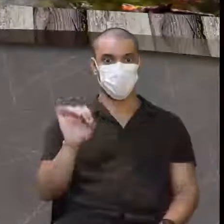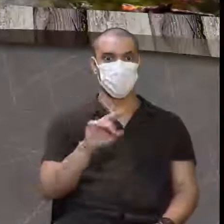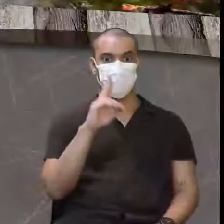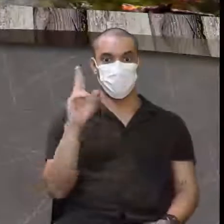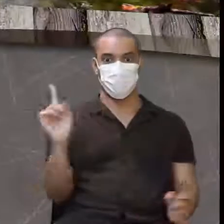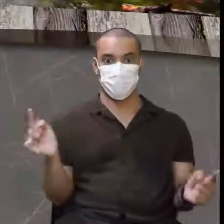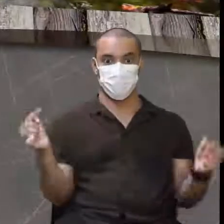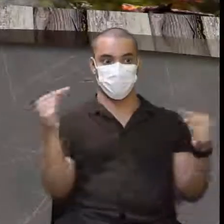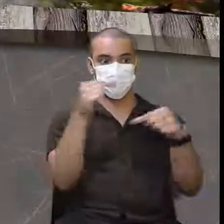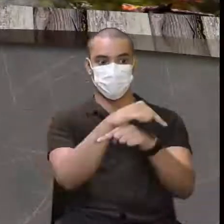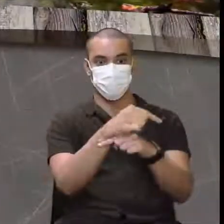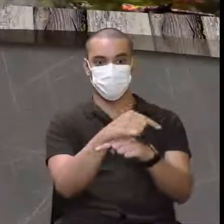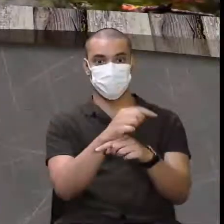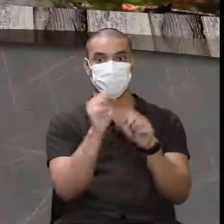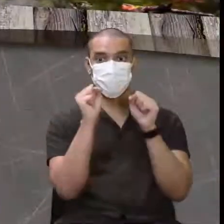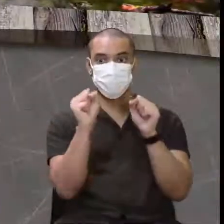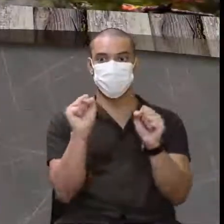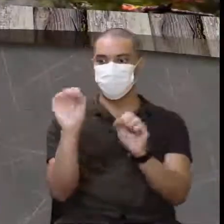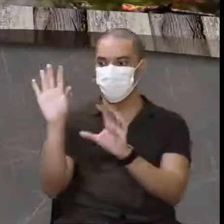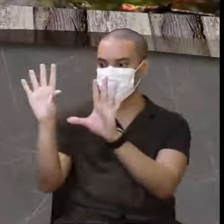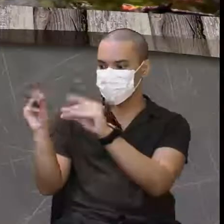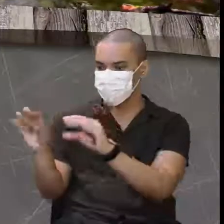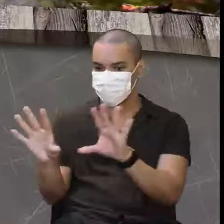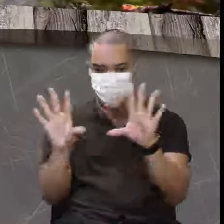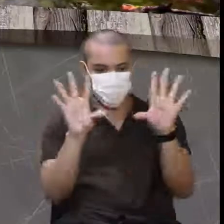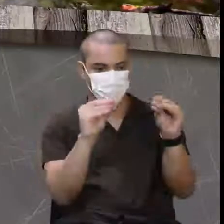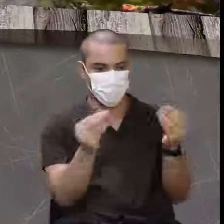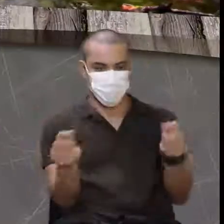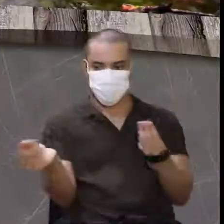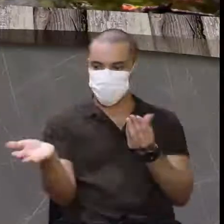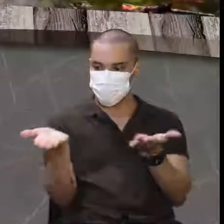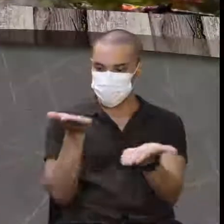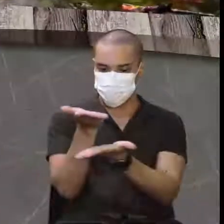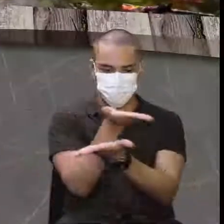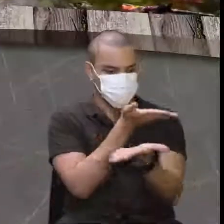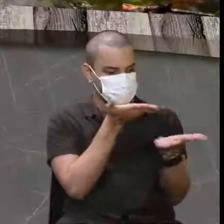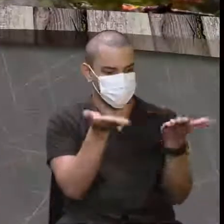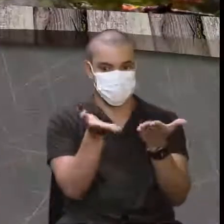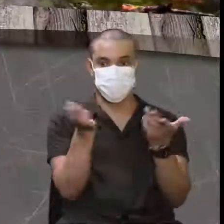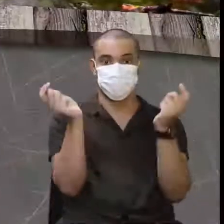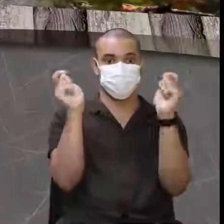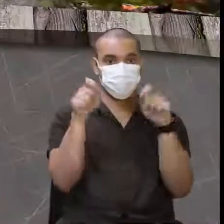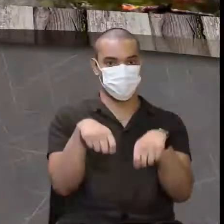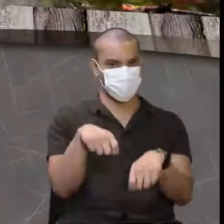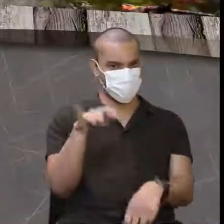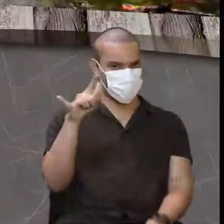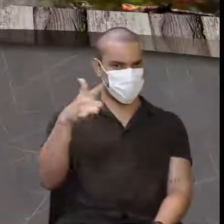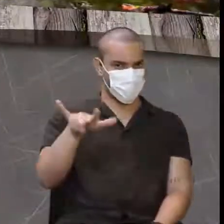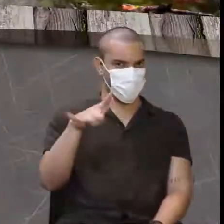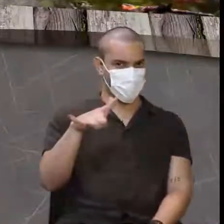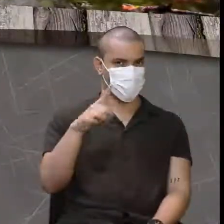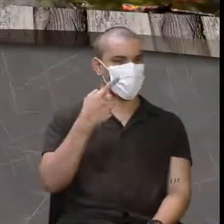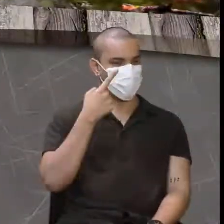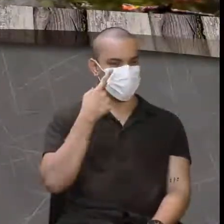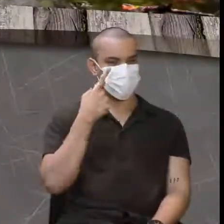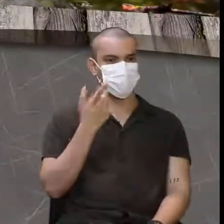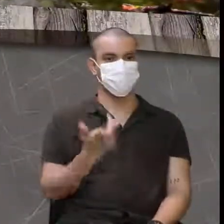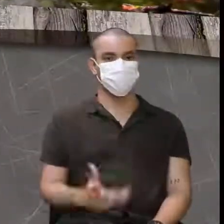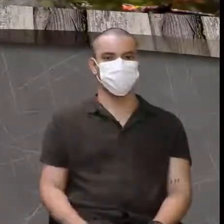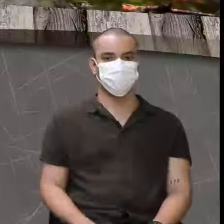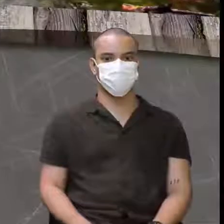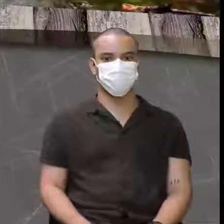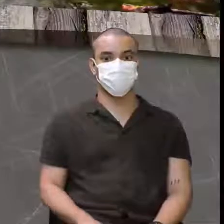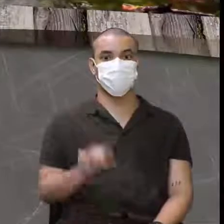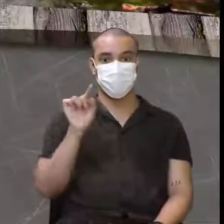fecundação cruzada, ou seja, ele poderia manipular. Professora, como é que ele vai fazer isso, hein? A gente vai ver, calma.